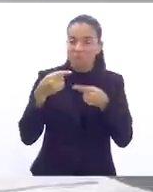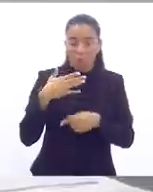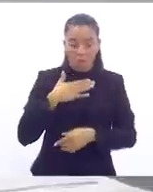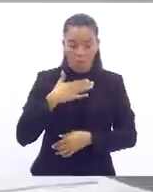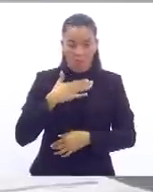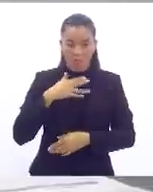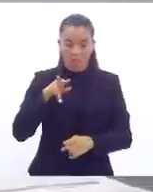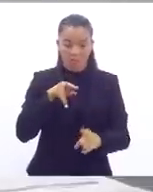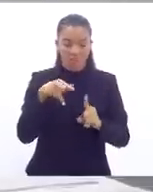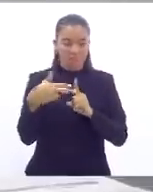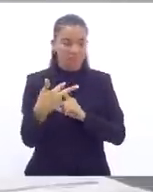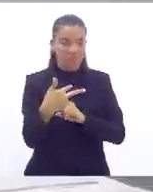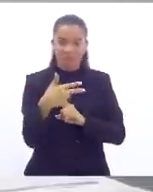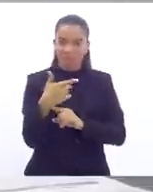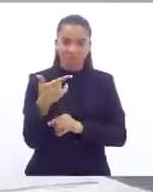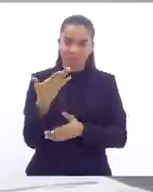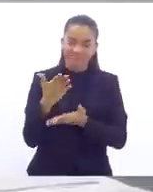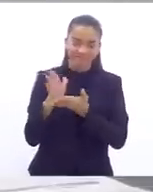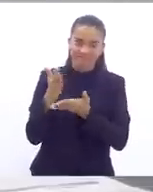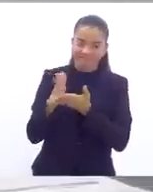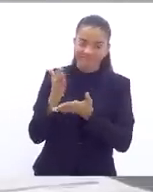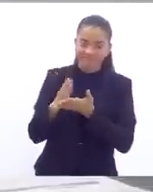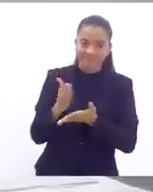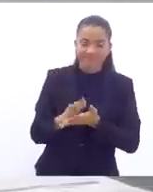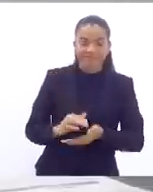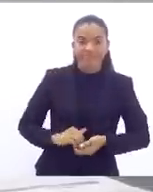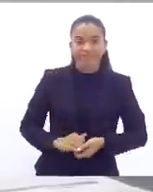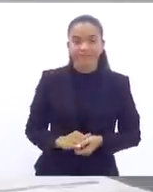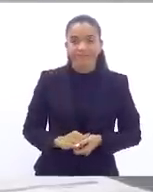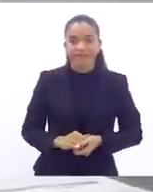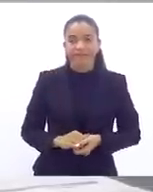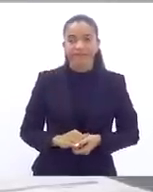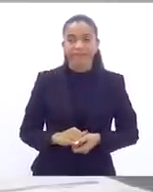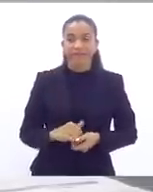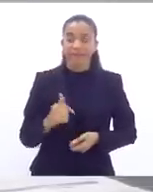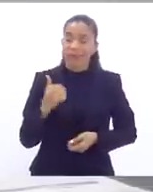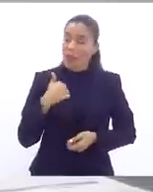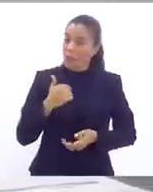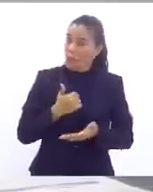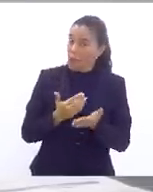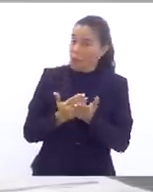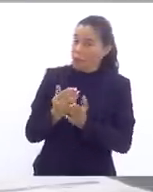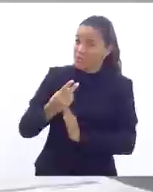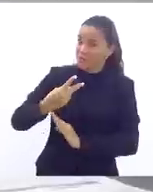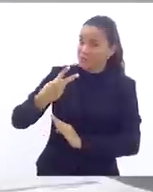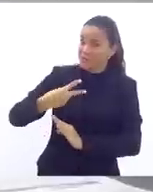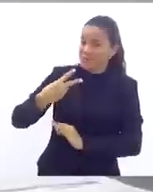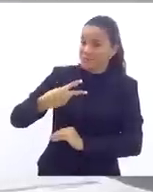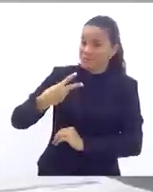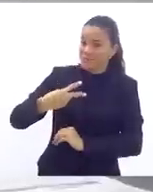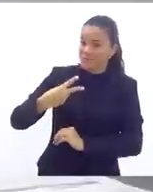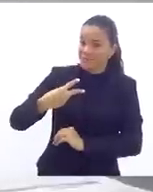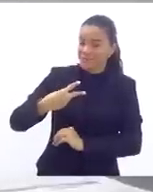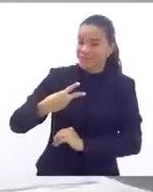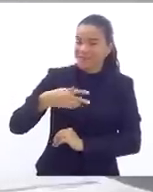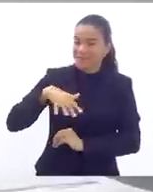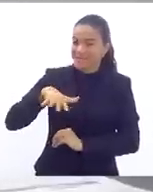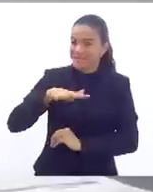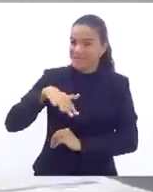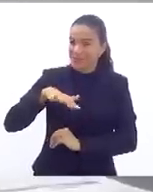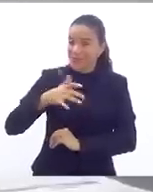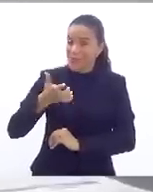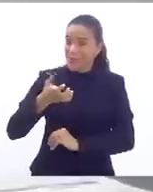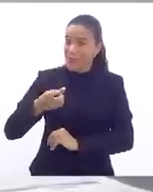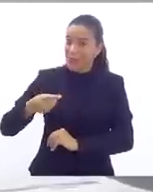é fora de propósito Tô começando pela segunda questão que quero chegar